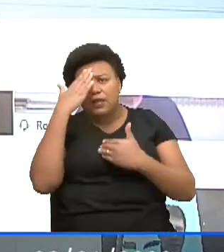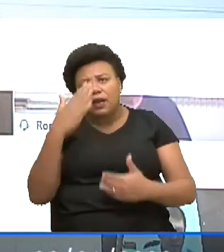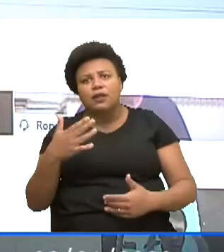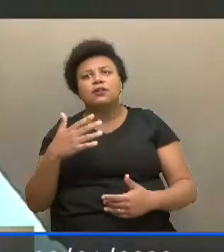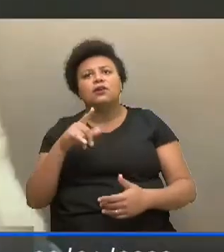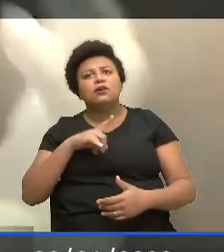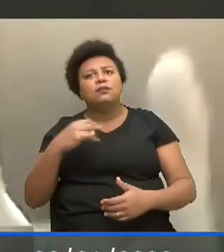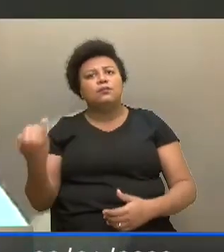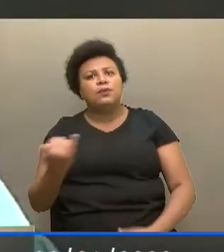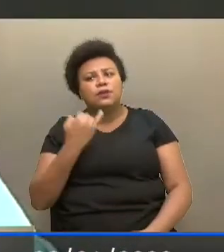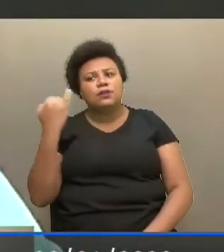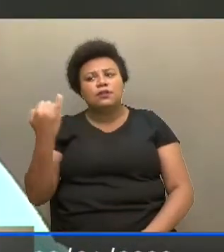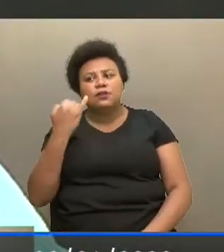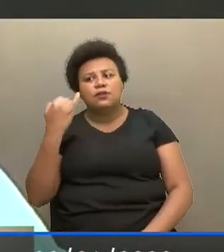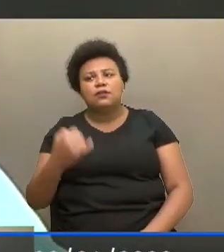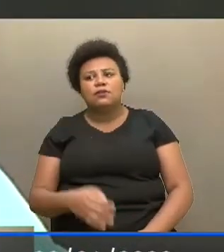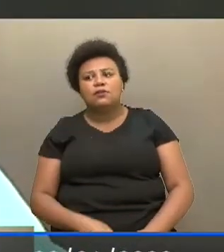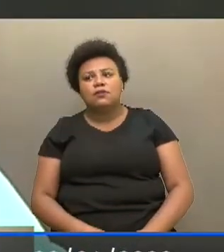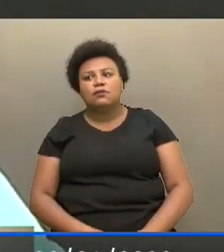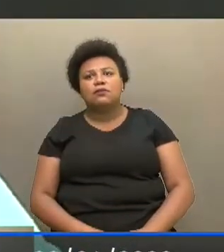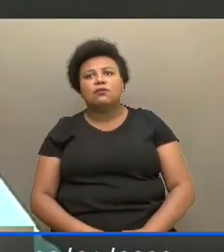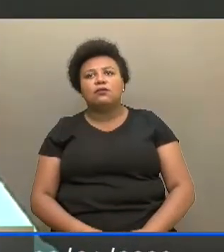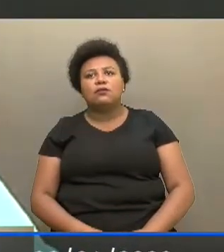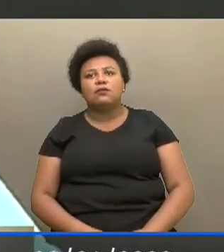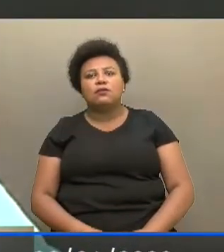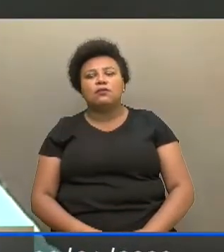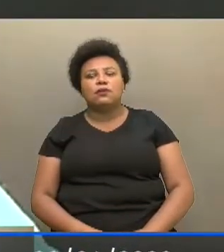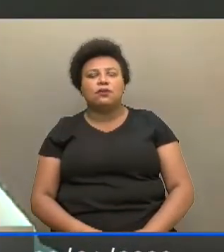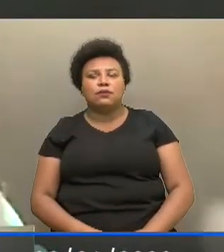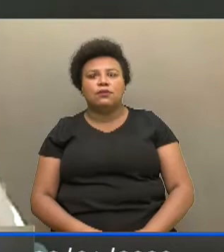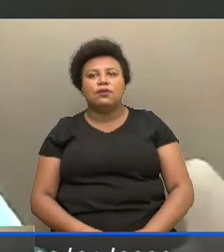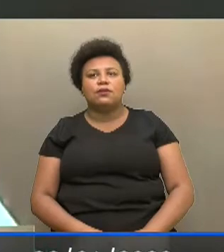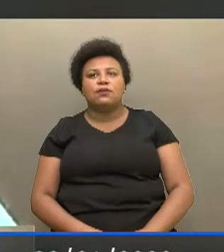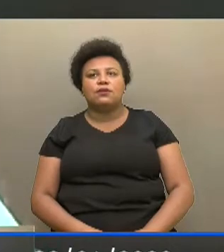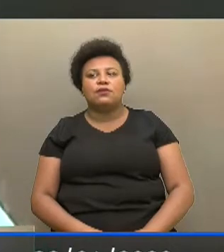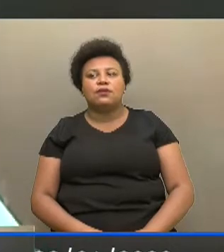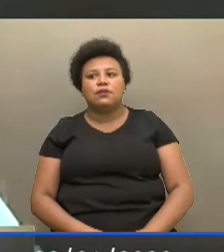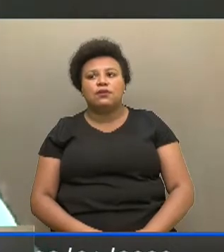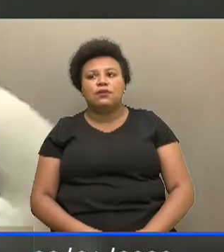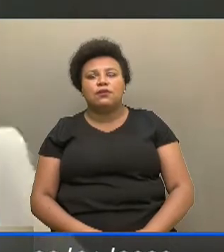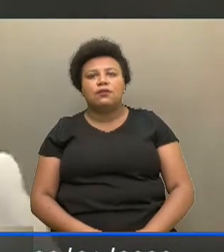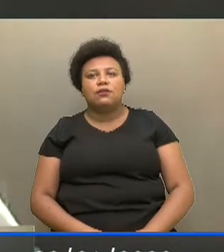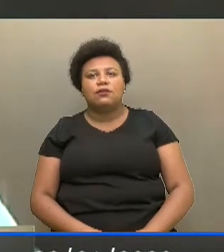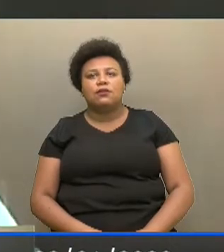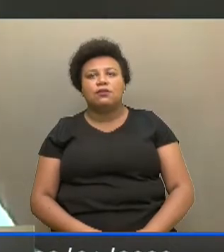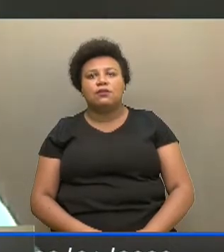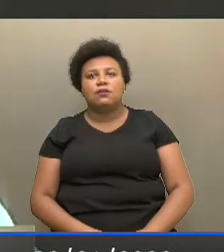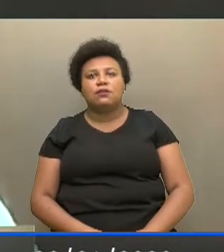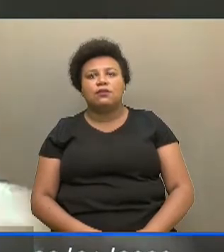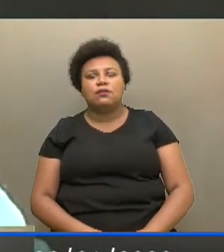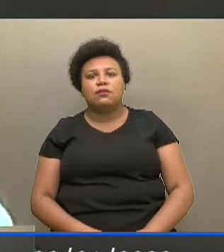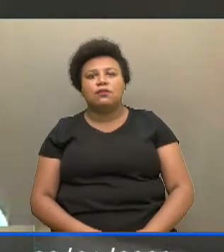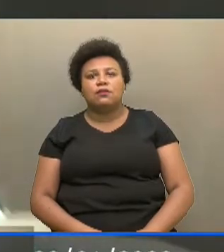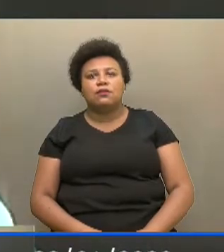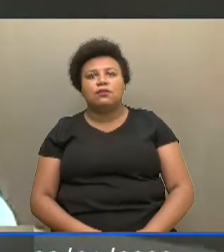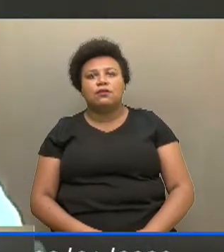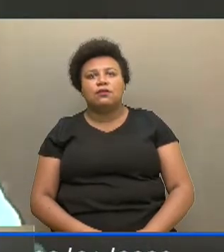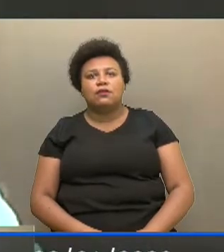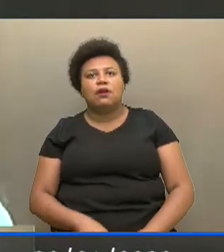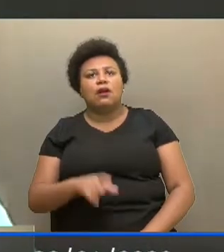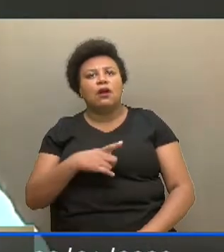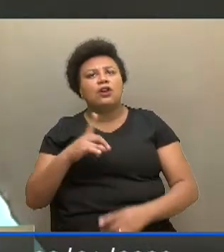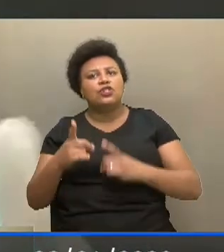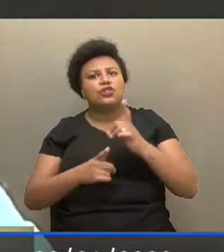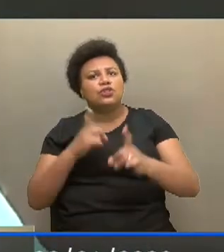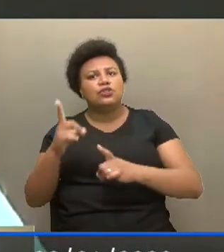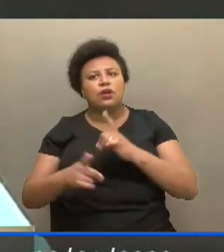importante exatamente nós buscarmos esse nivelamento aí, né, entre as necessidades, as exigências e também a dinâmica